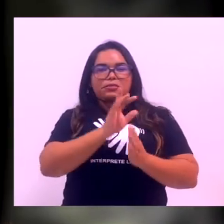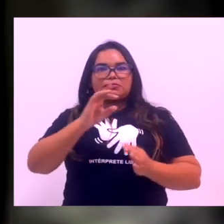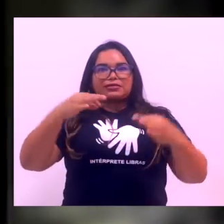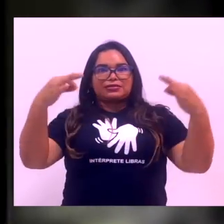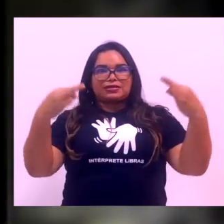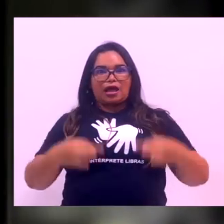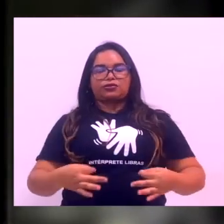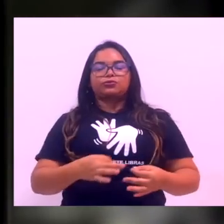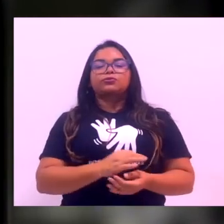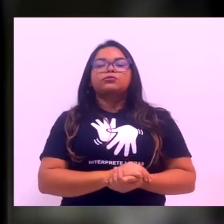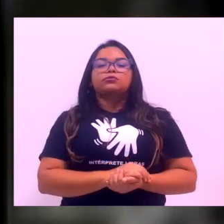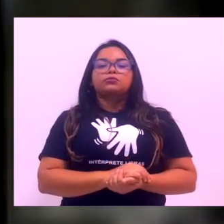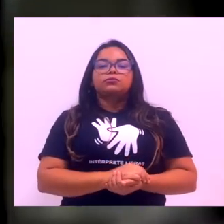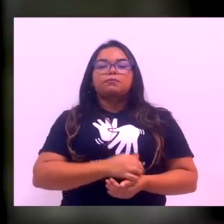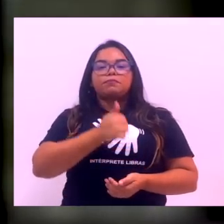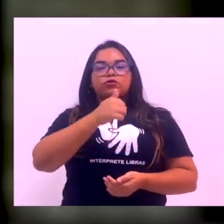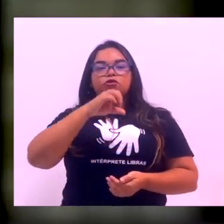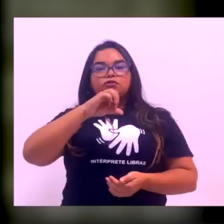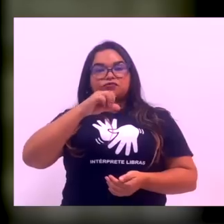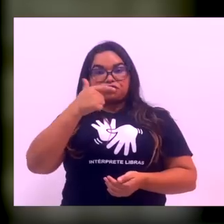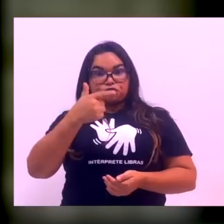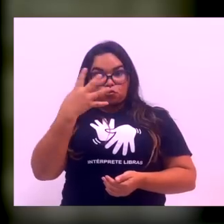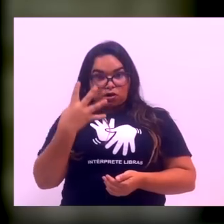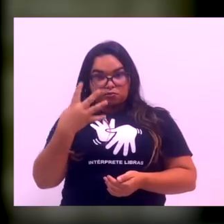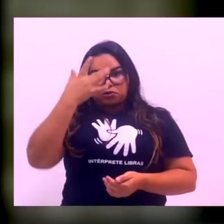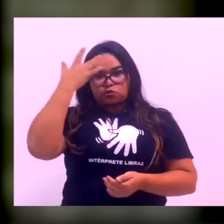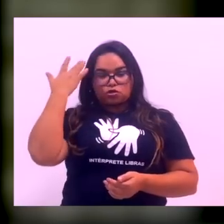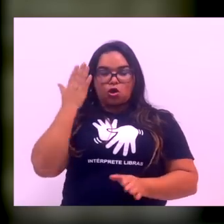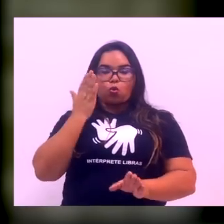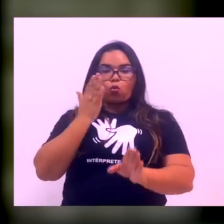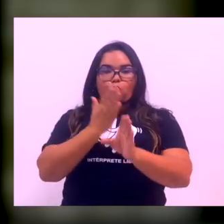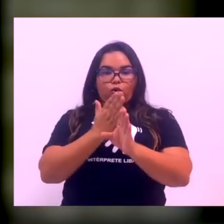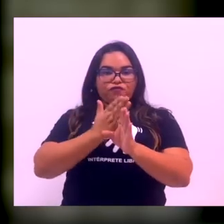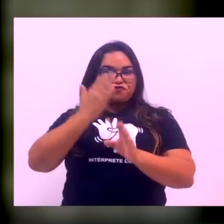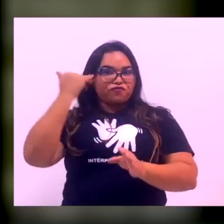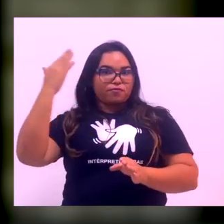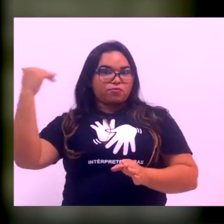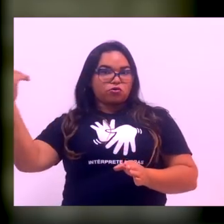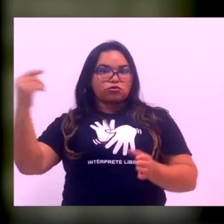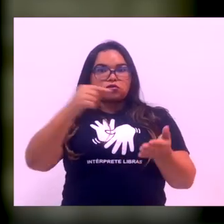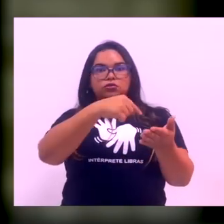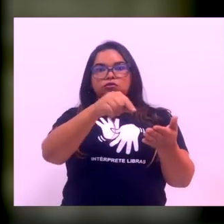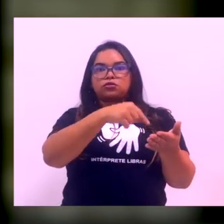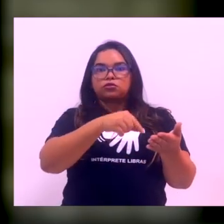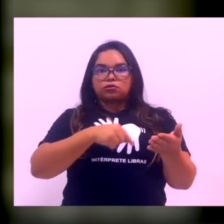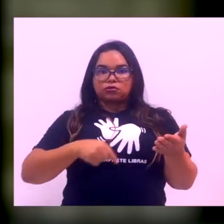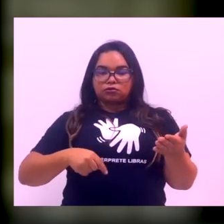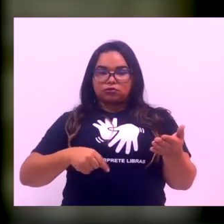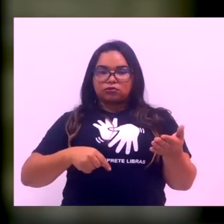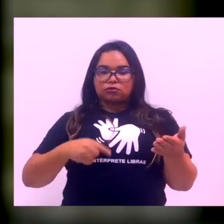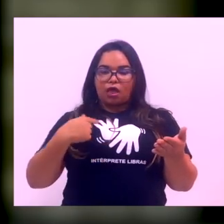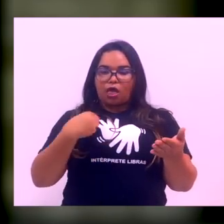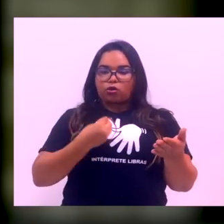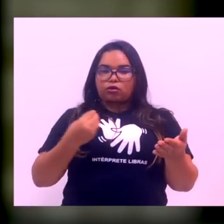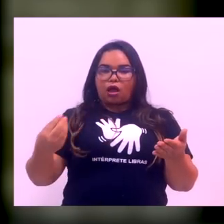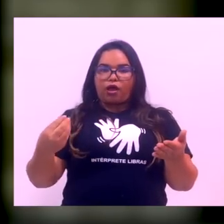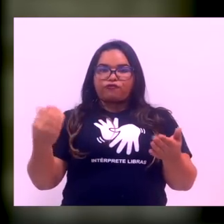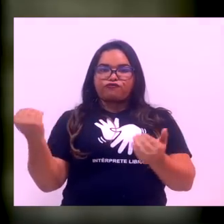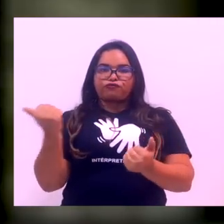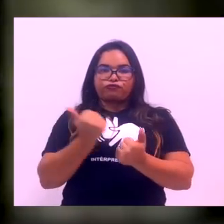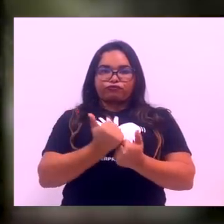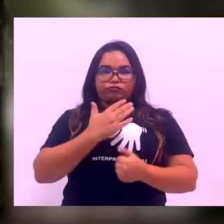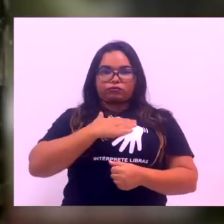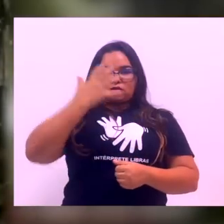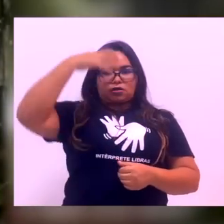Ali, de novo, os críticos se perderam. Foi provado que a Bíblia tinha razão de novo. Em 1924, eles encontraram